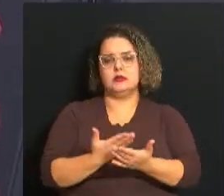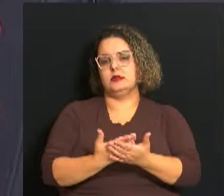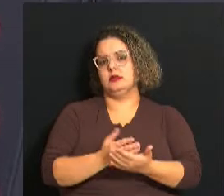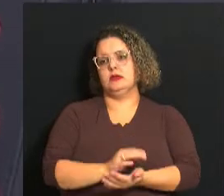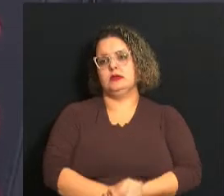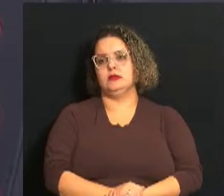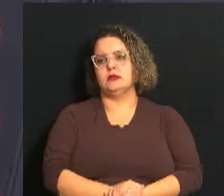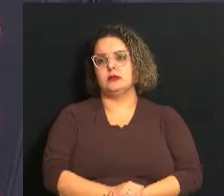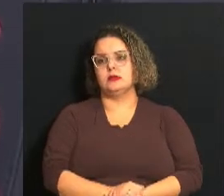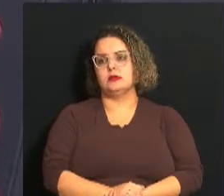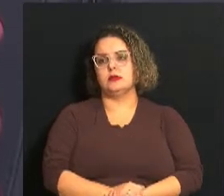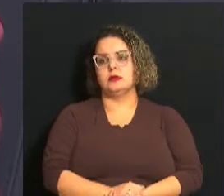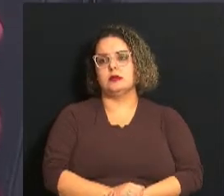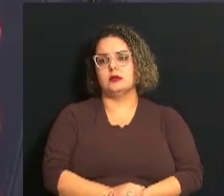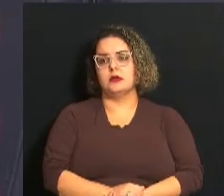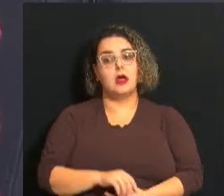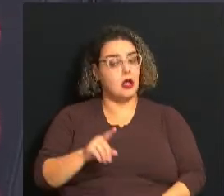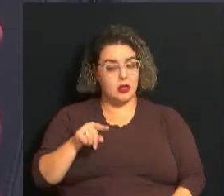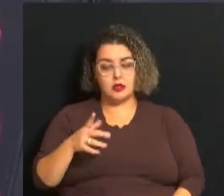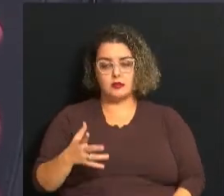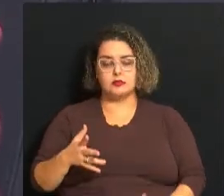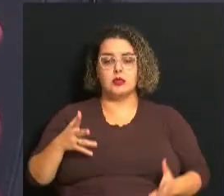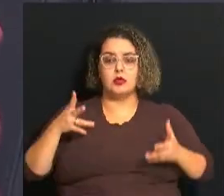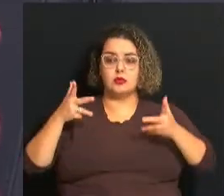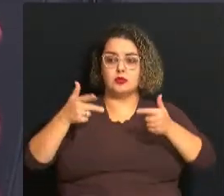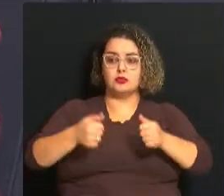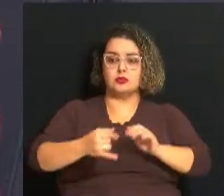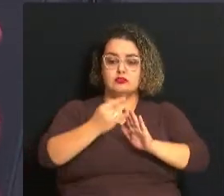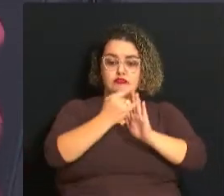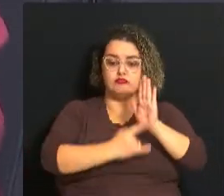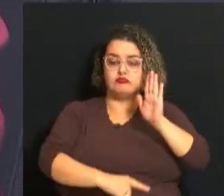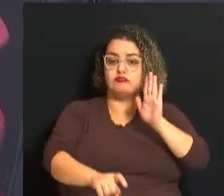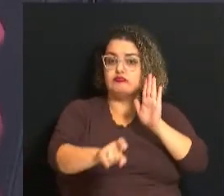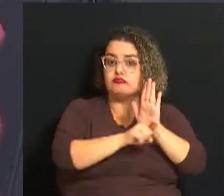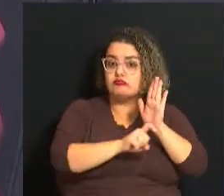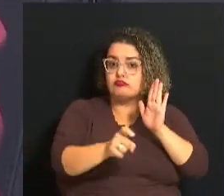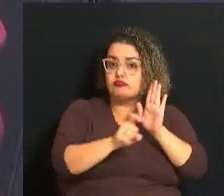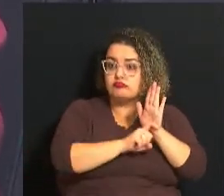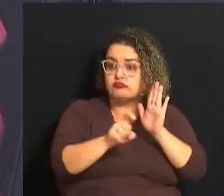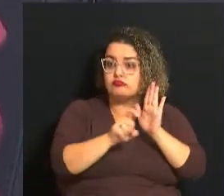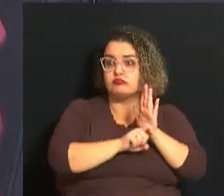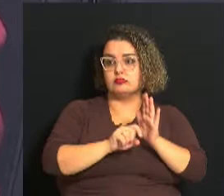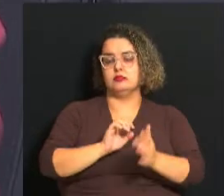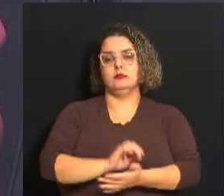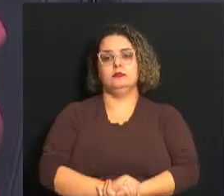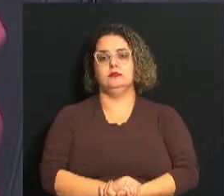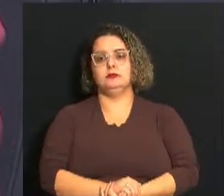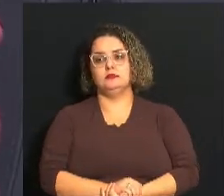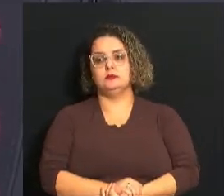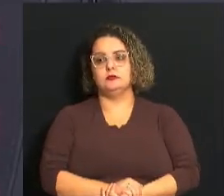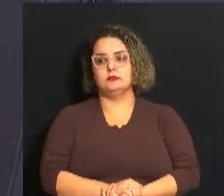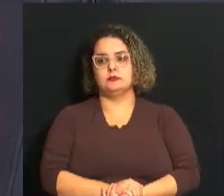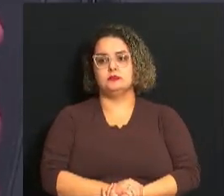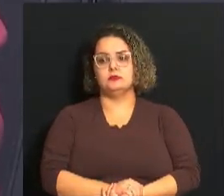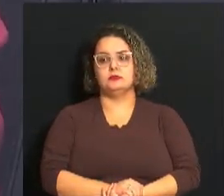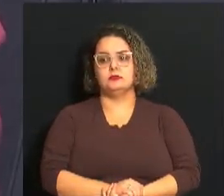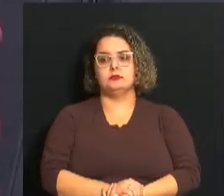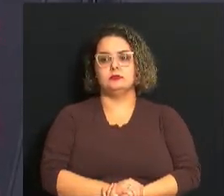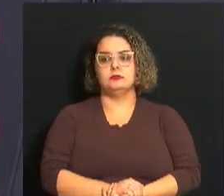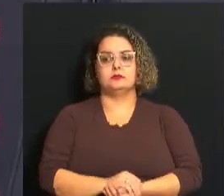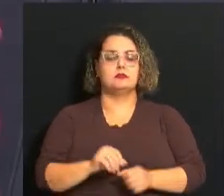é que é isso quer dizer é toda uma burocratização a utilização de um de um de